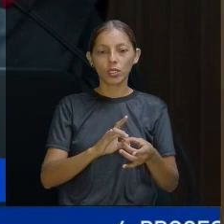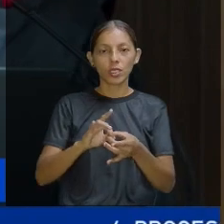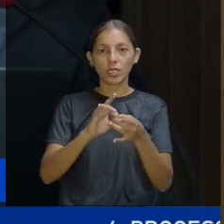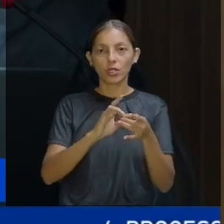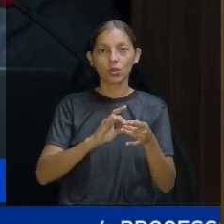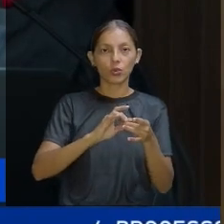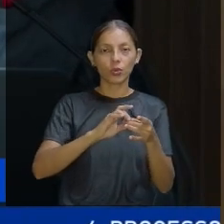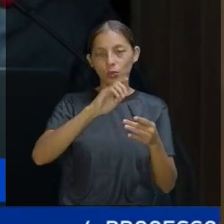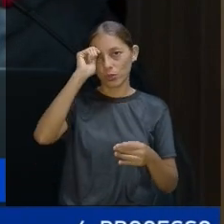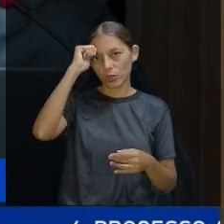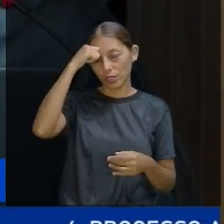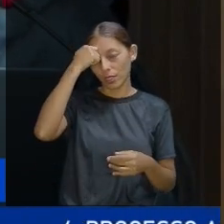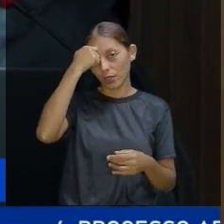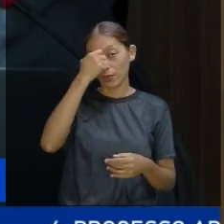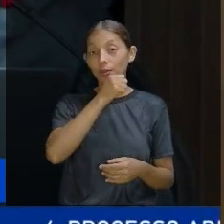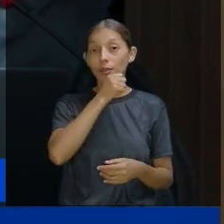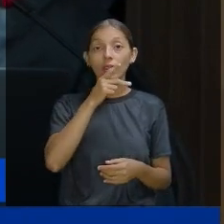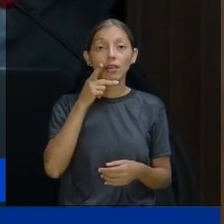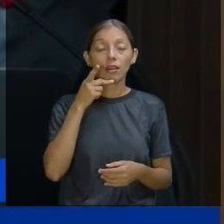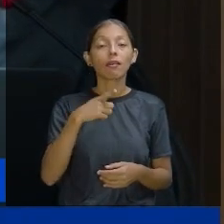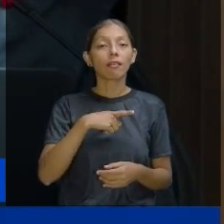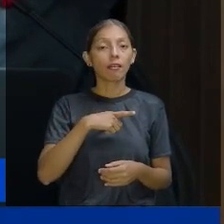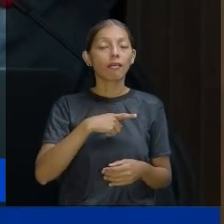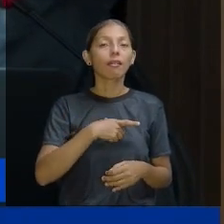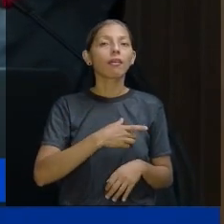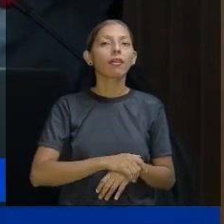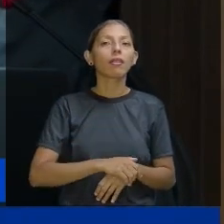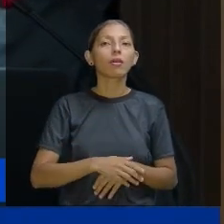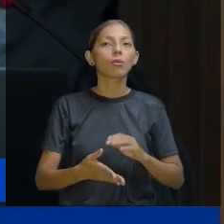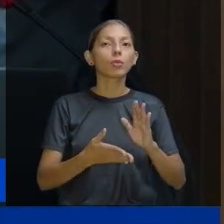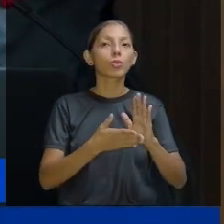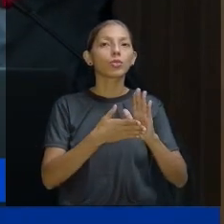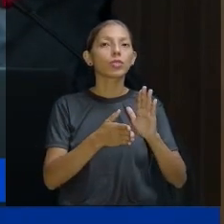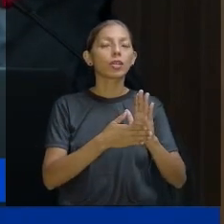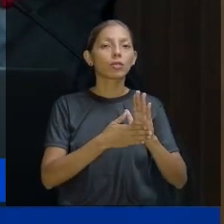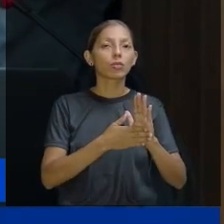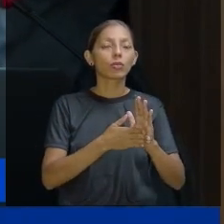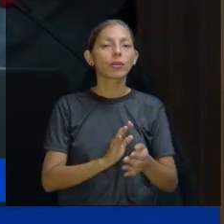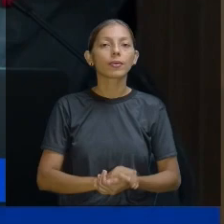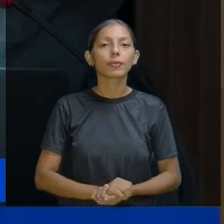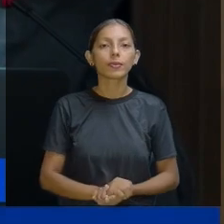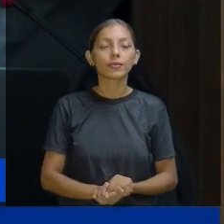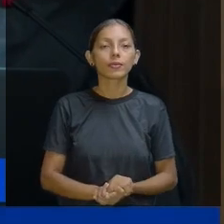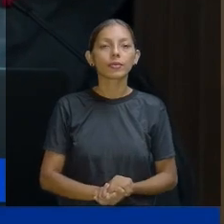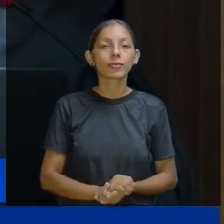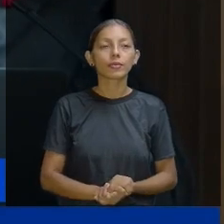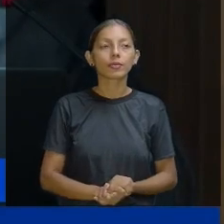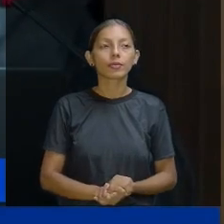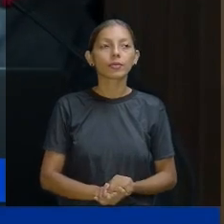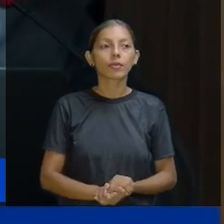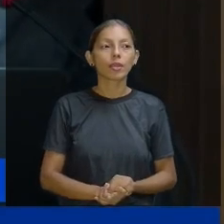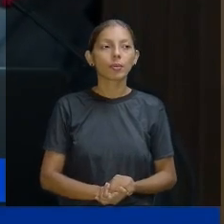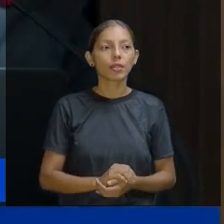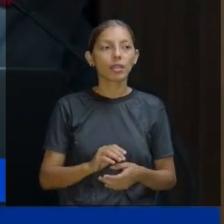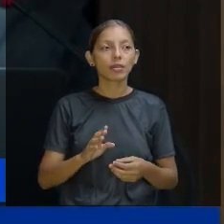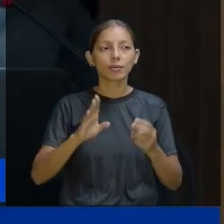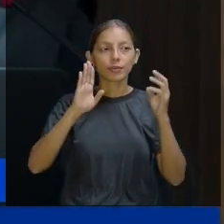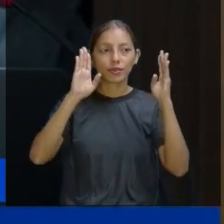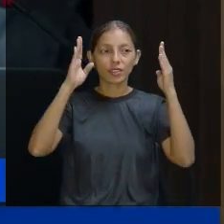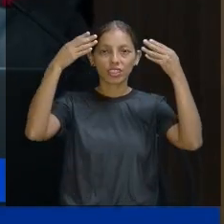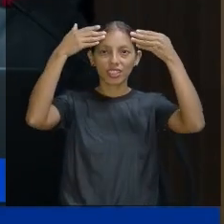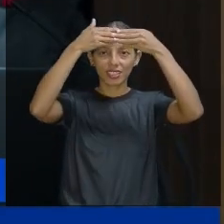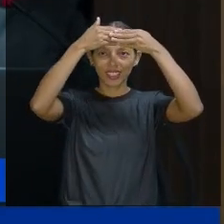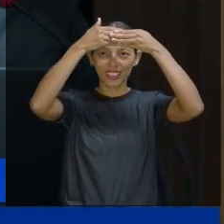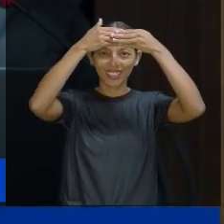nos apresentar este projeto, a deputada Cristina Almeida, capitaneada por outras autoridades da